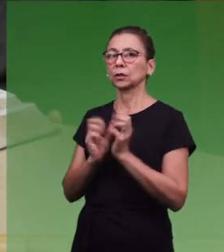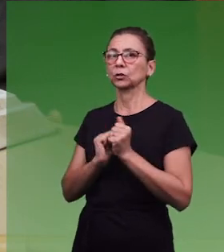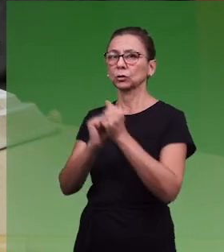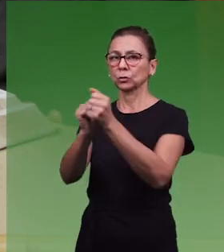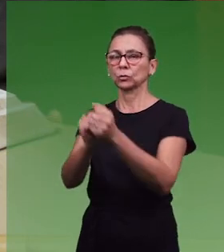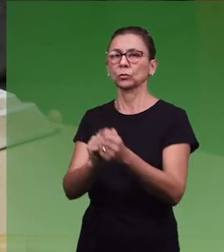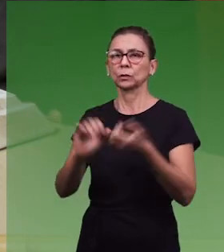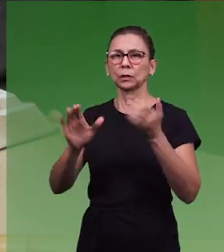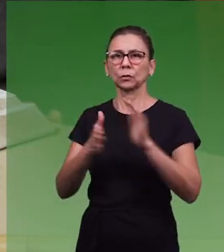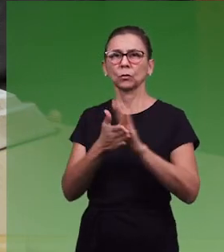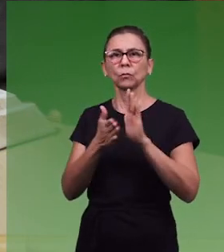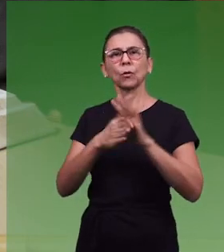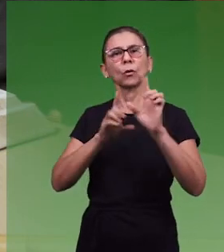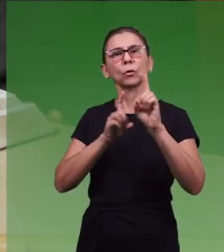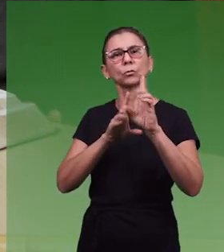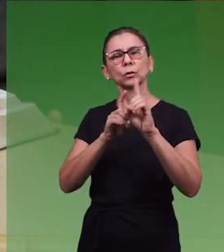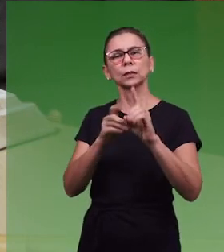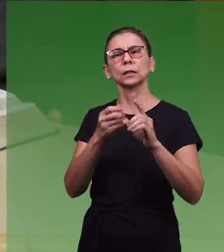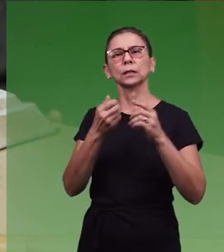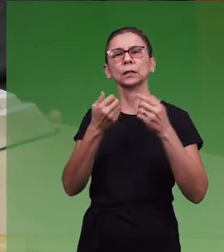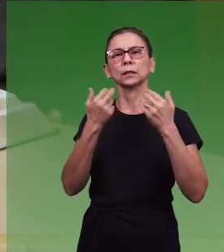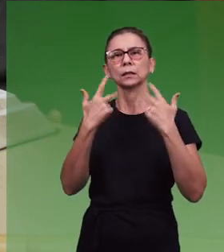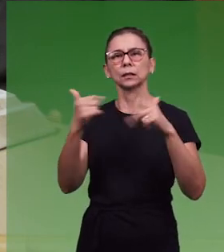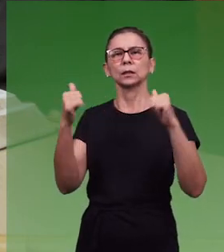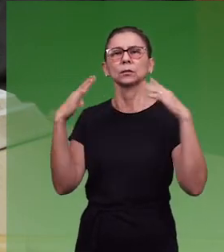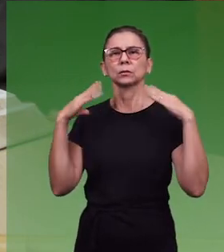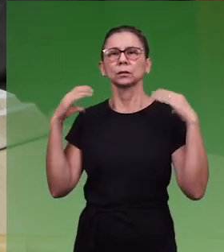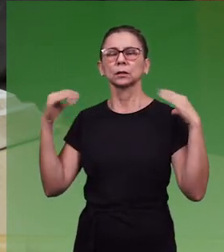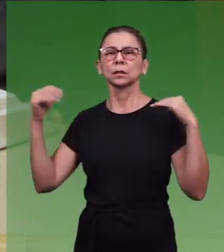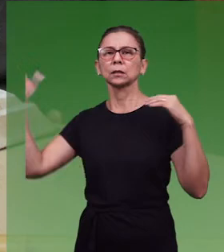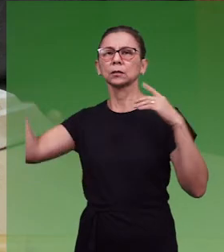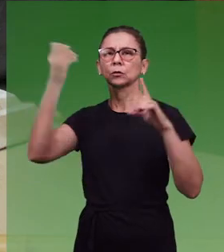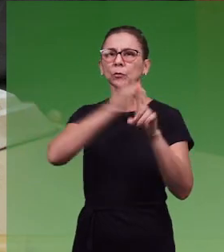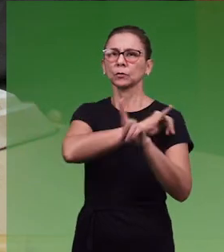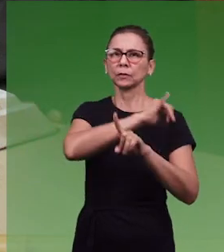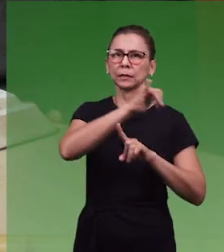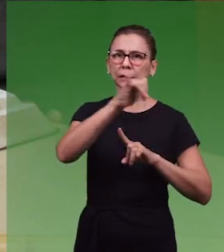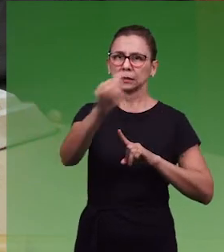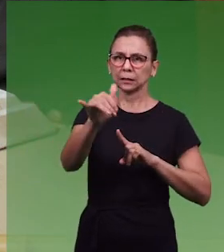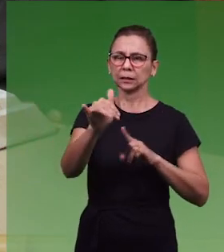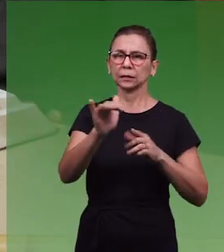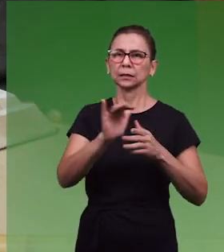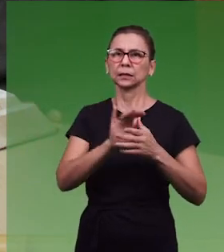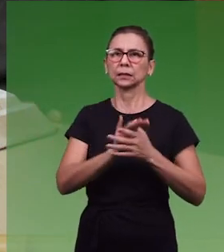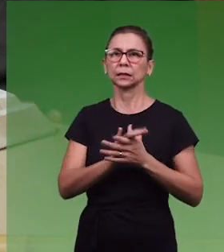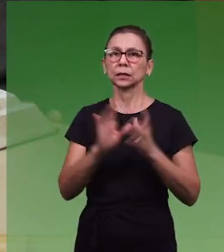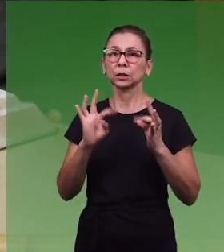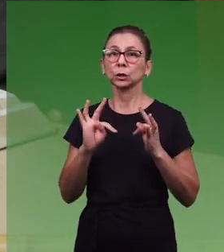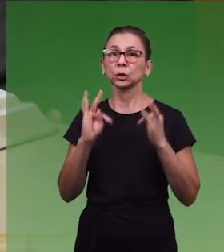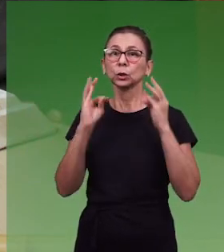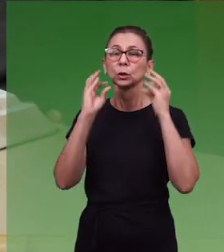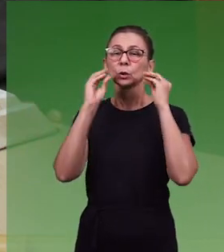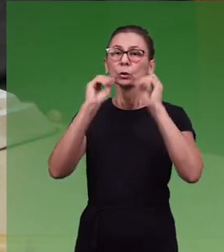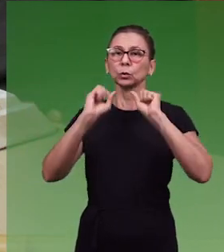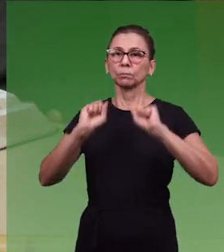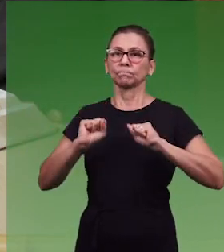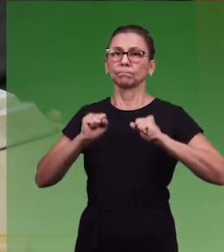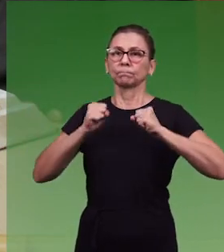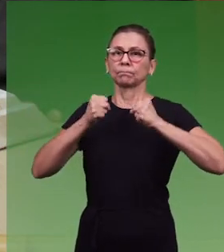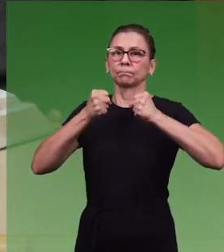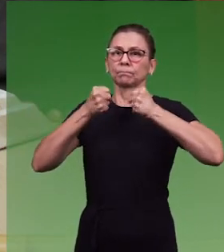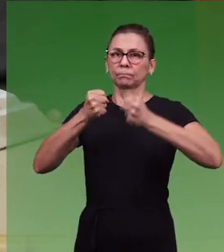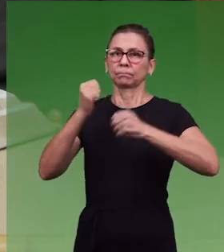tem revelação, tem língua, tem interpretação, faça-se tudo para edificação. Muito